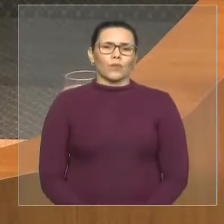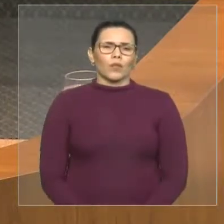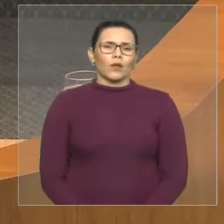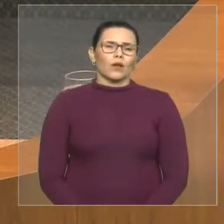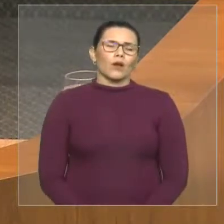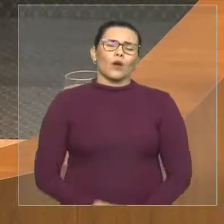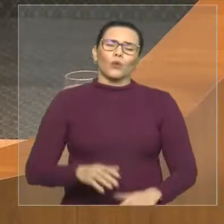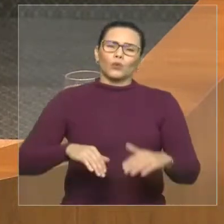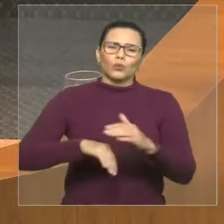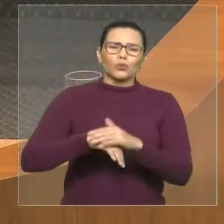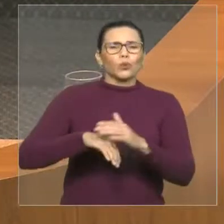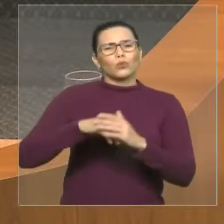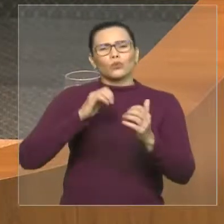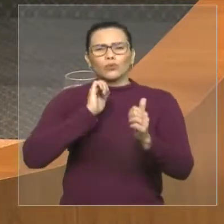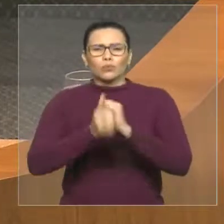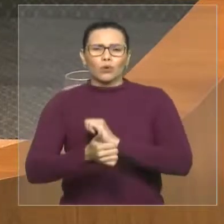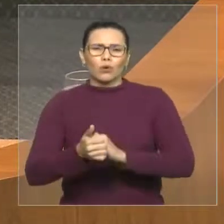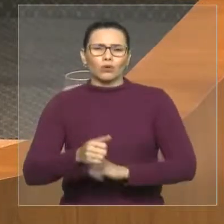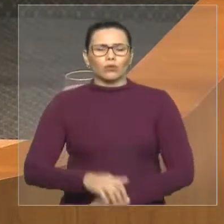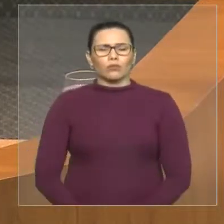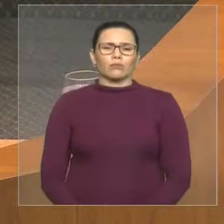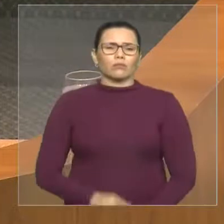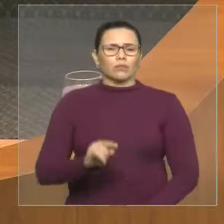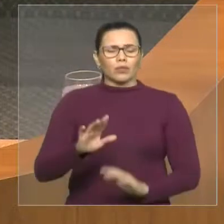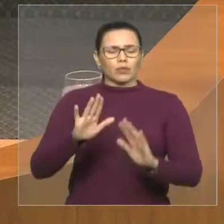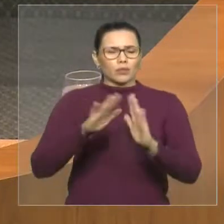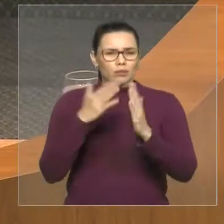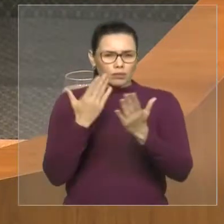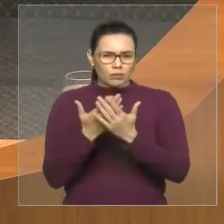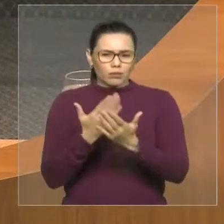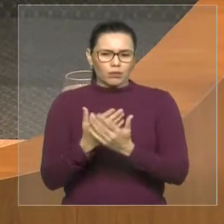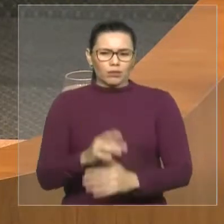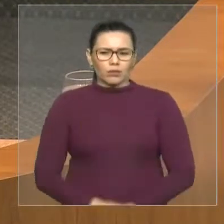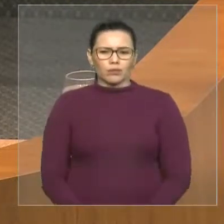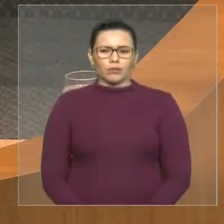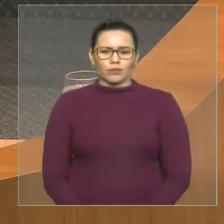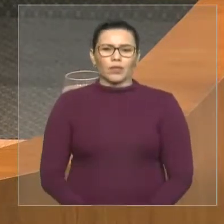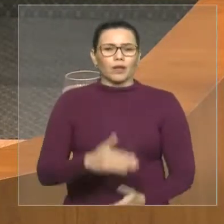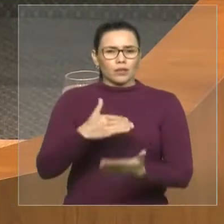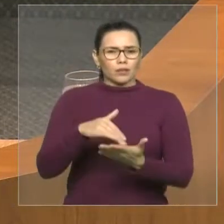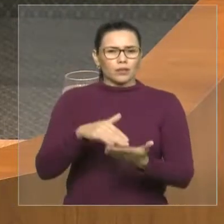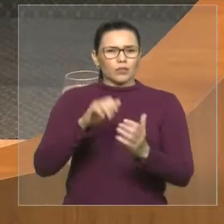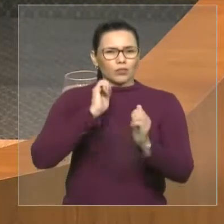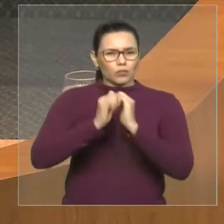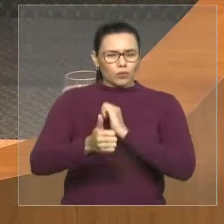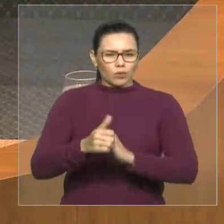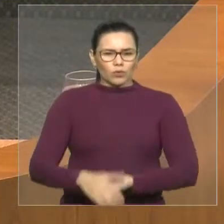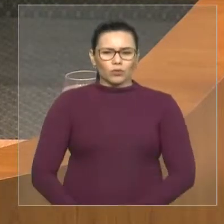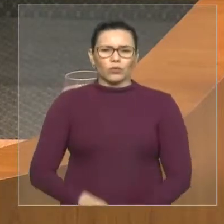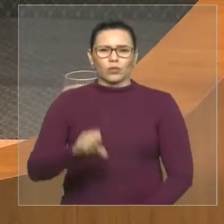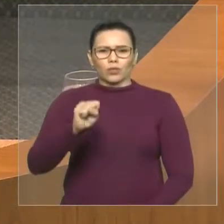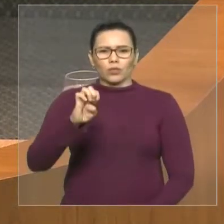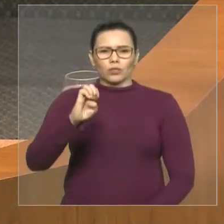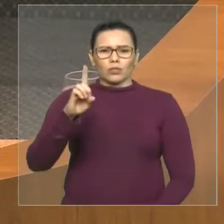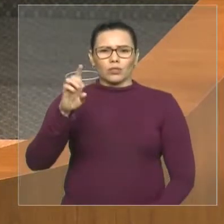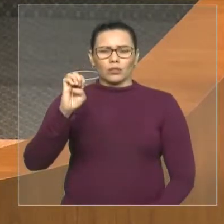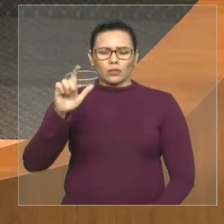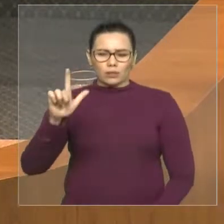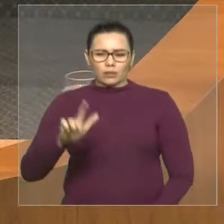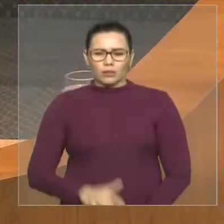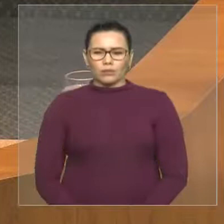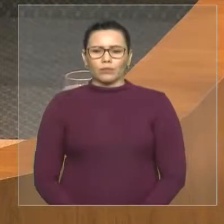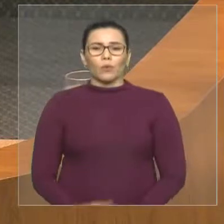recessão econômica, o governador Flávio Dino, por meio da Secretaria de Esporte e Lazer, a SEDEL, hoje com o secretário